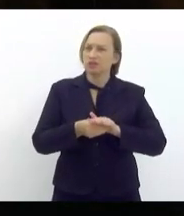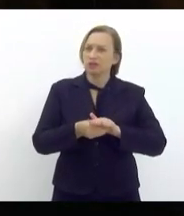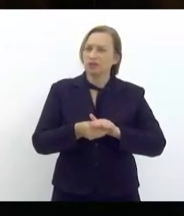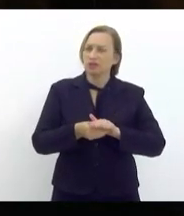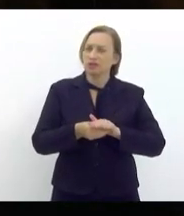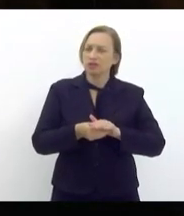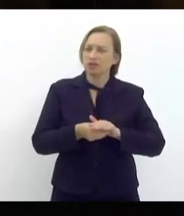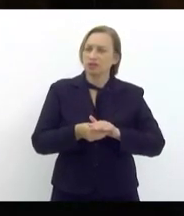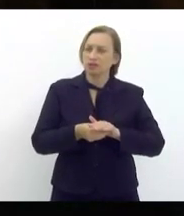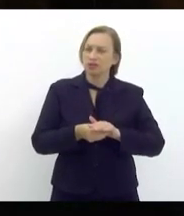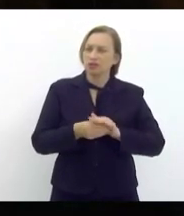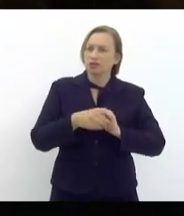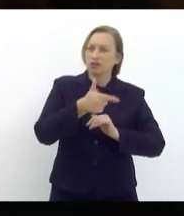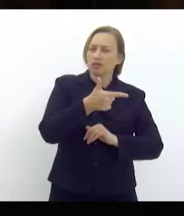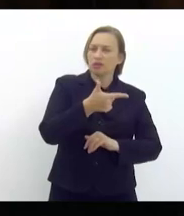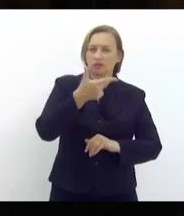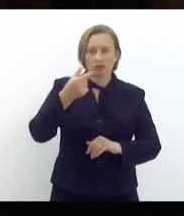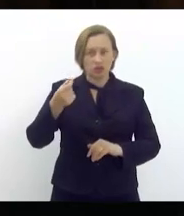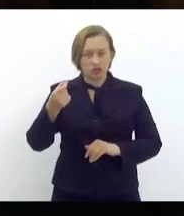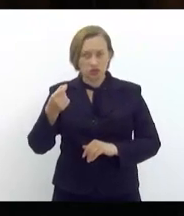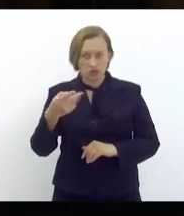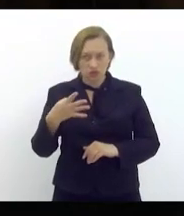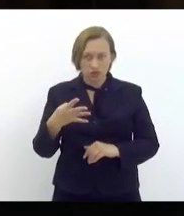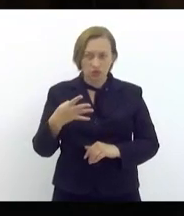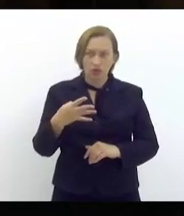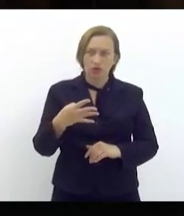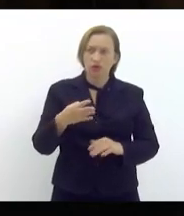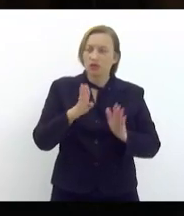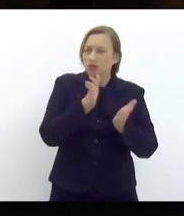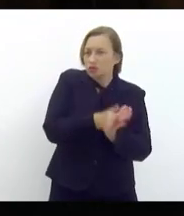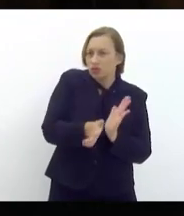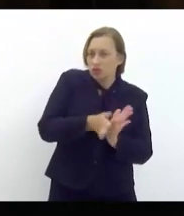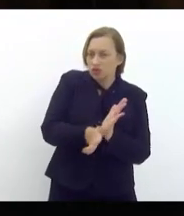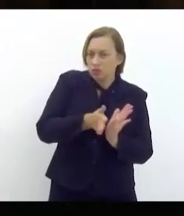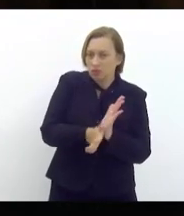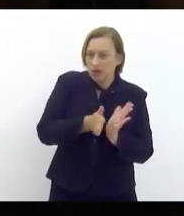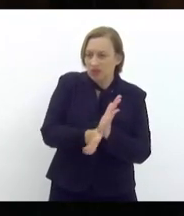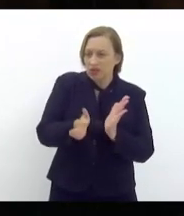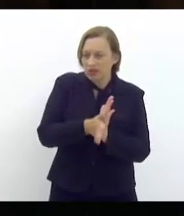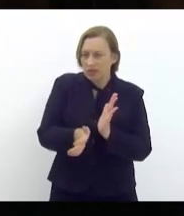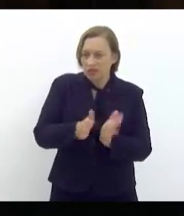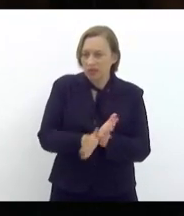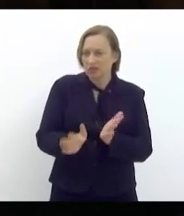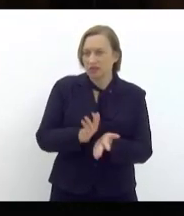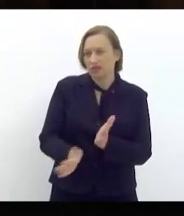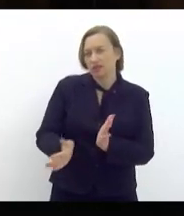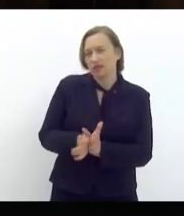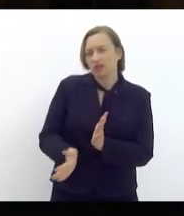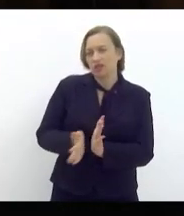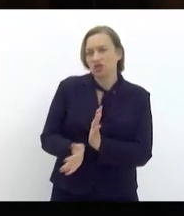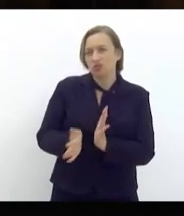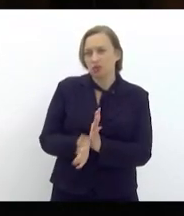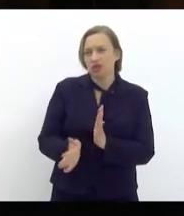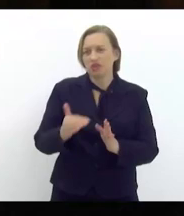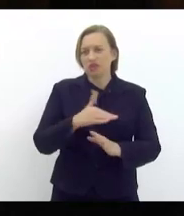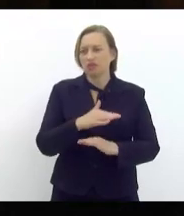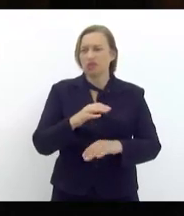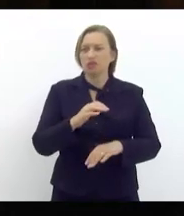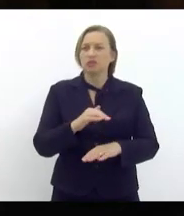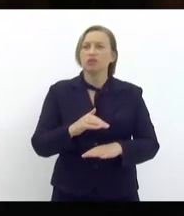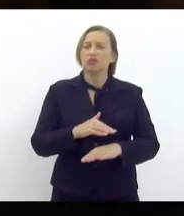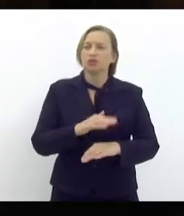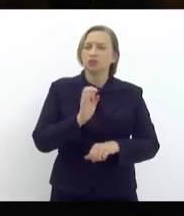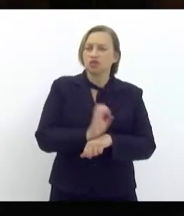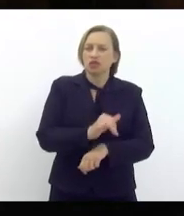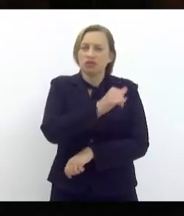como previsão de despesa total do estado do Rio de Janeiro com terceirização de mão de obra no que se refere ao